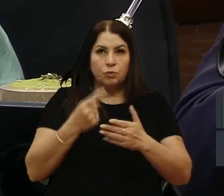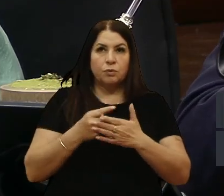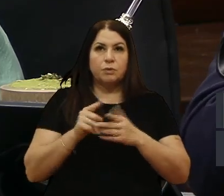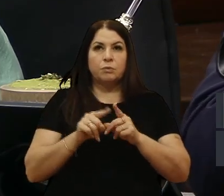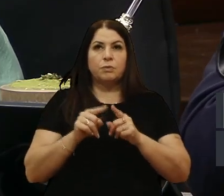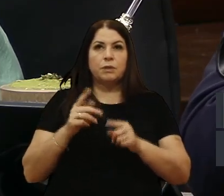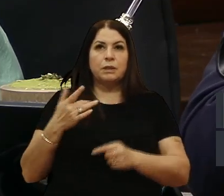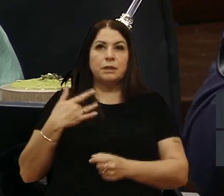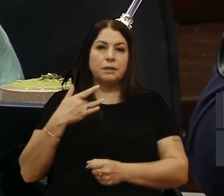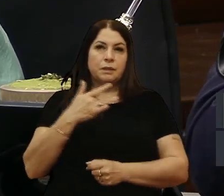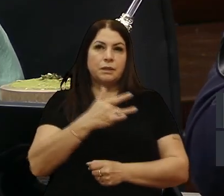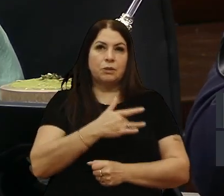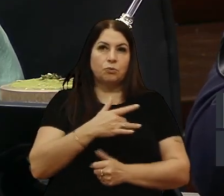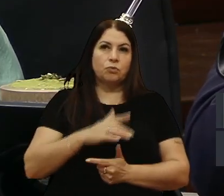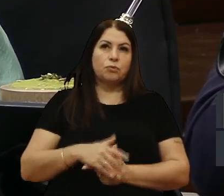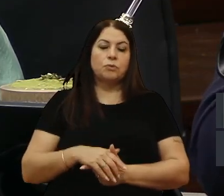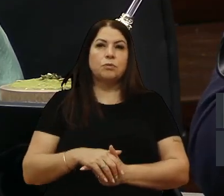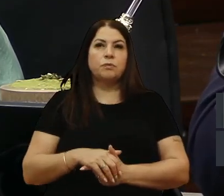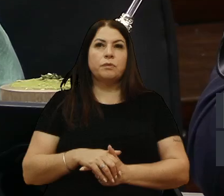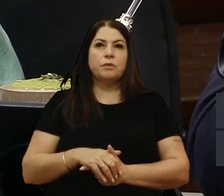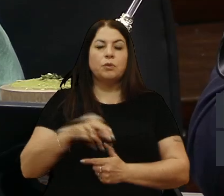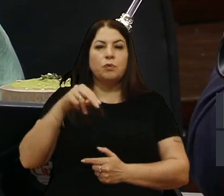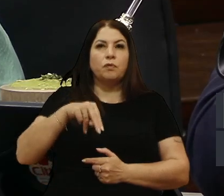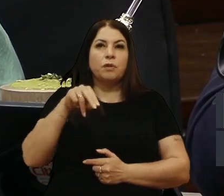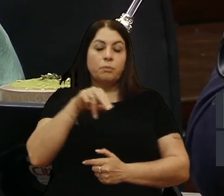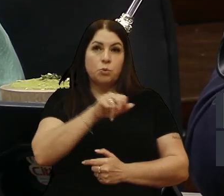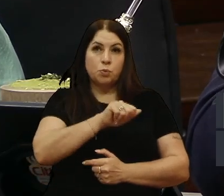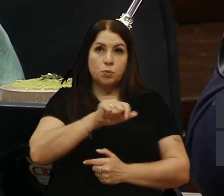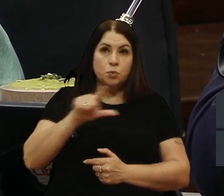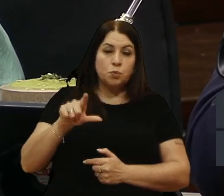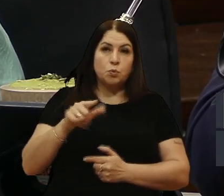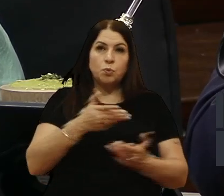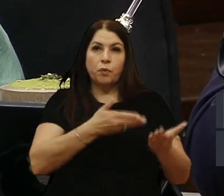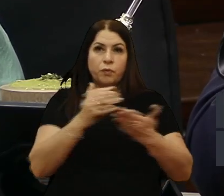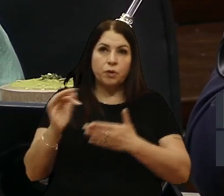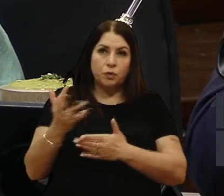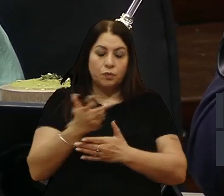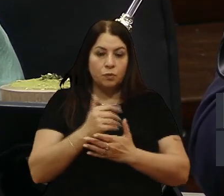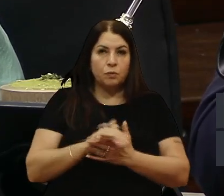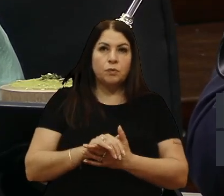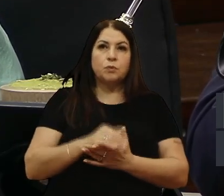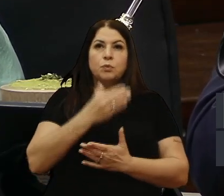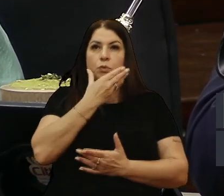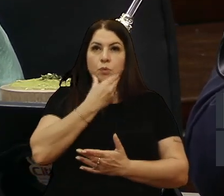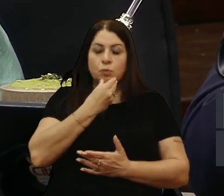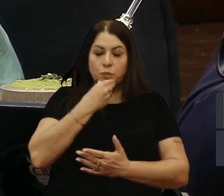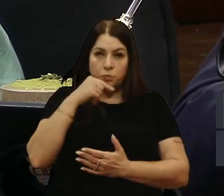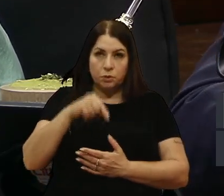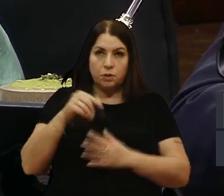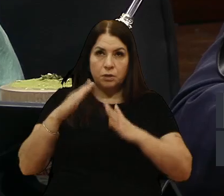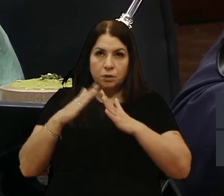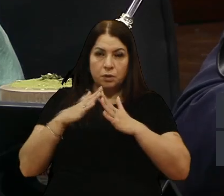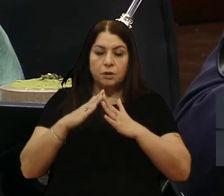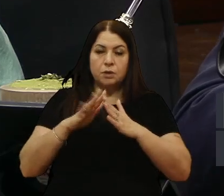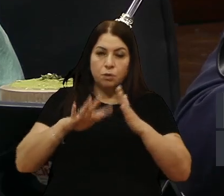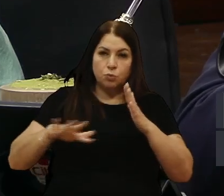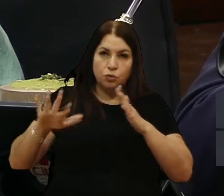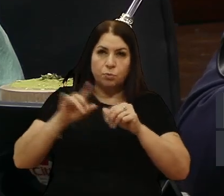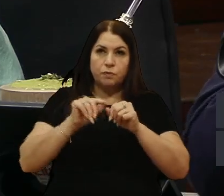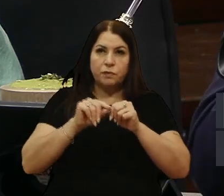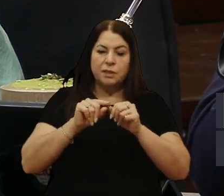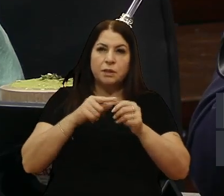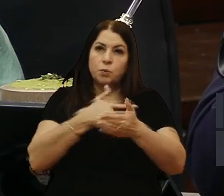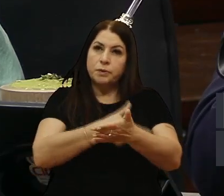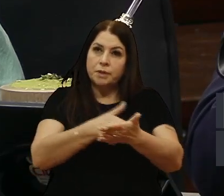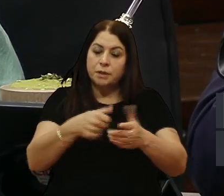questão da saúde. E a gente está no Novembro Azul, né? Convidar todos os homens aqui desta casa, em geral, para fazer seus